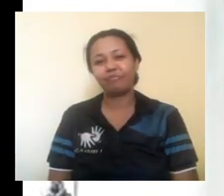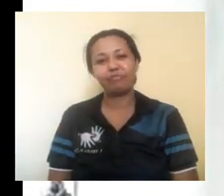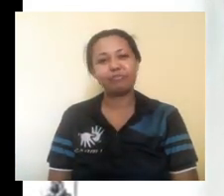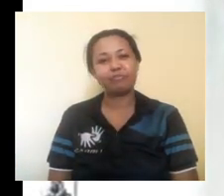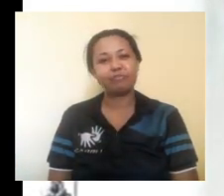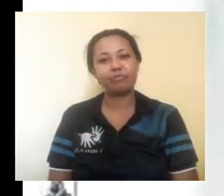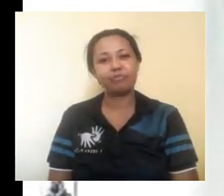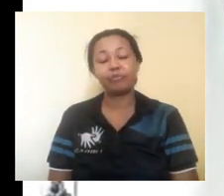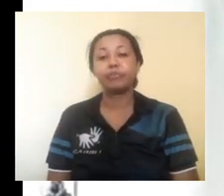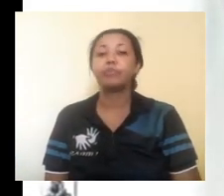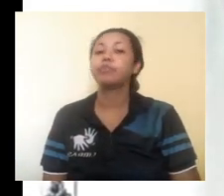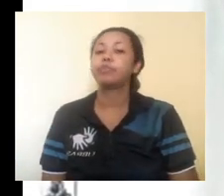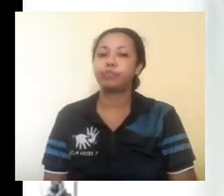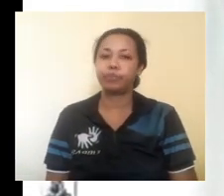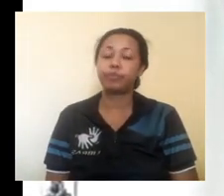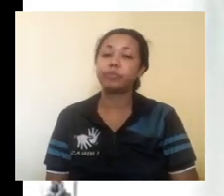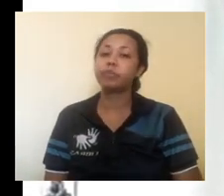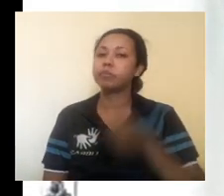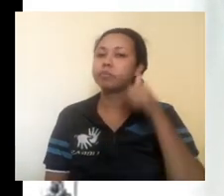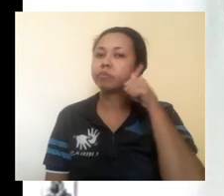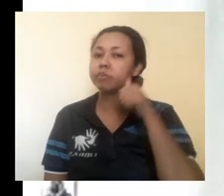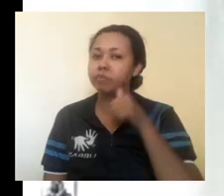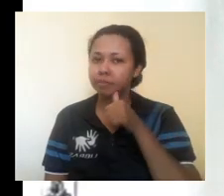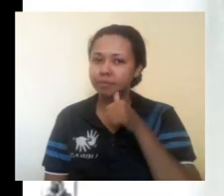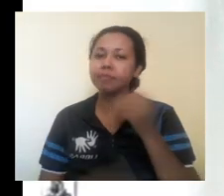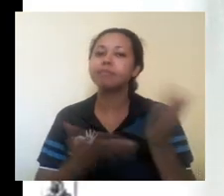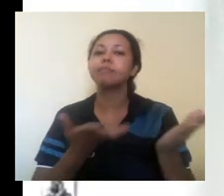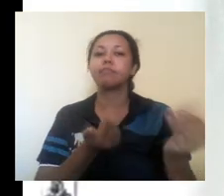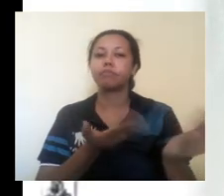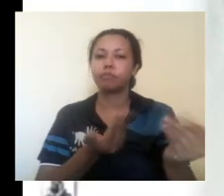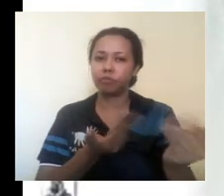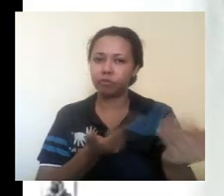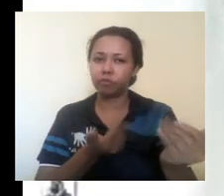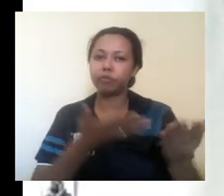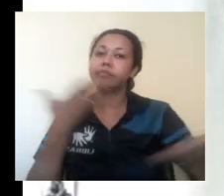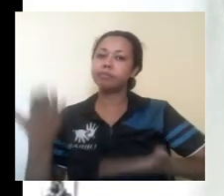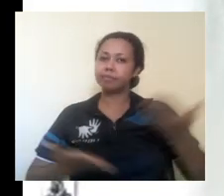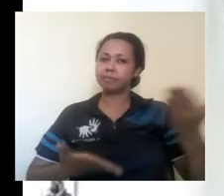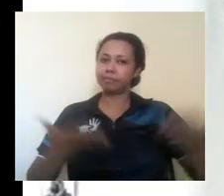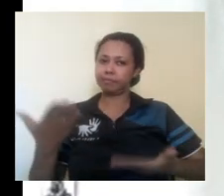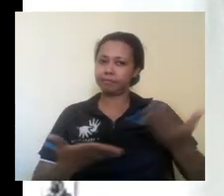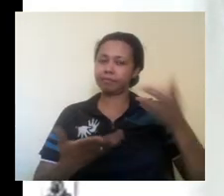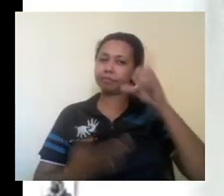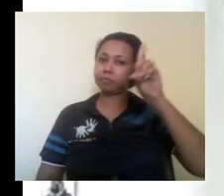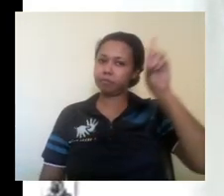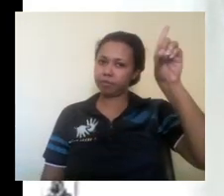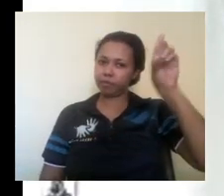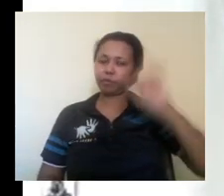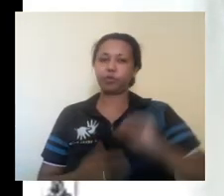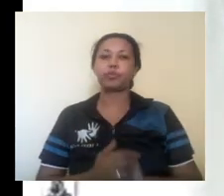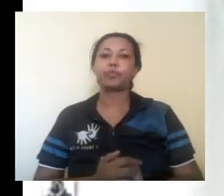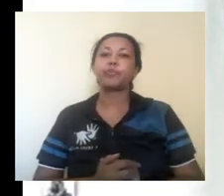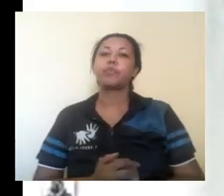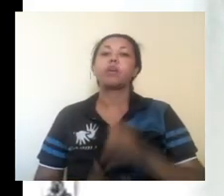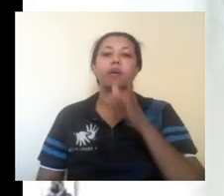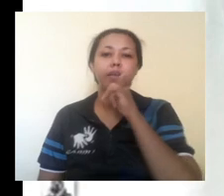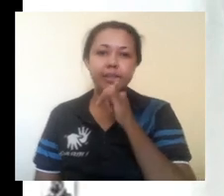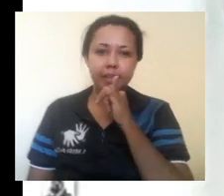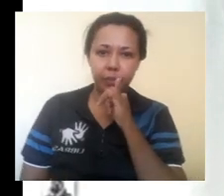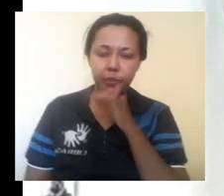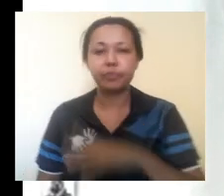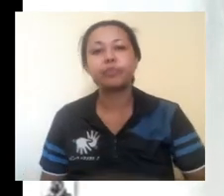que serviram a Deus, trazendo mulheres da palavra. Esther, tem um livro da Bíblia com o nome dela, que conta a história de Esther,